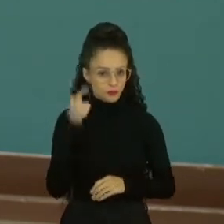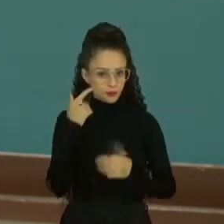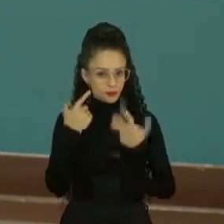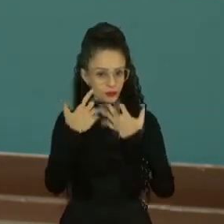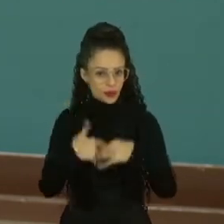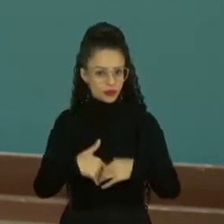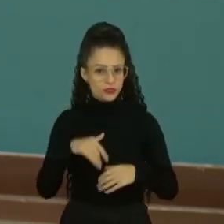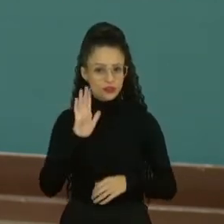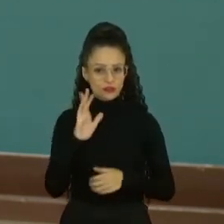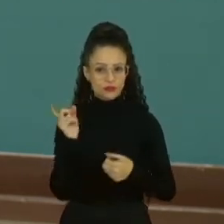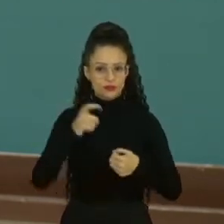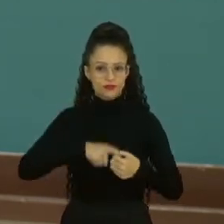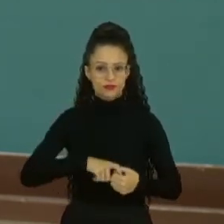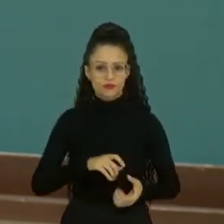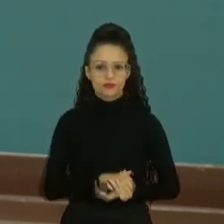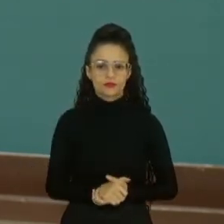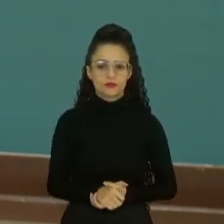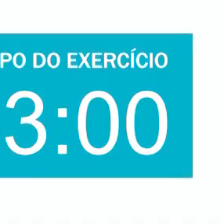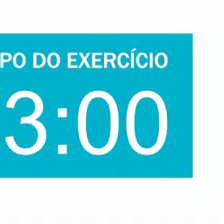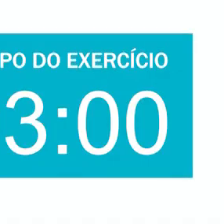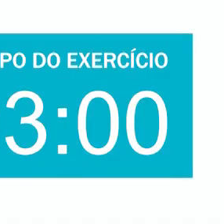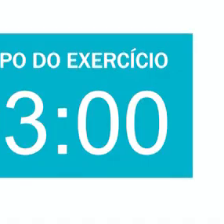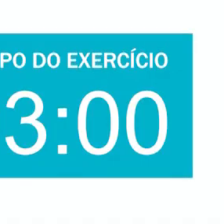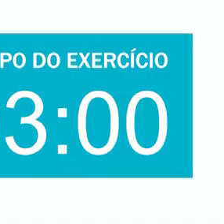pouquinho sobre e já voltamos.